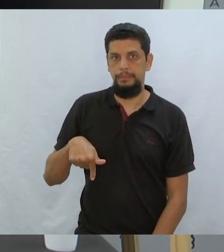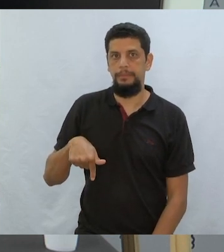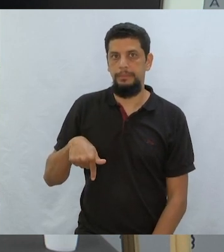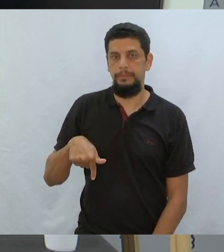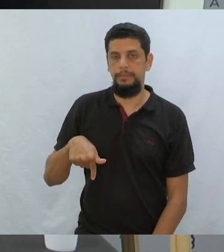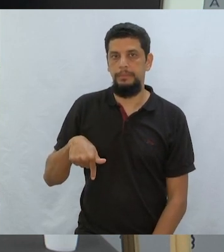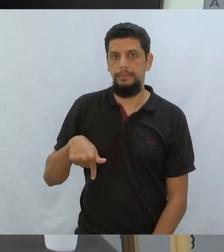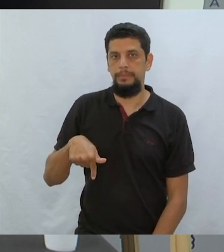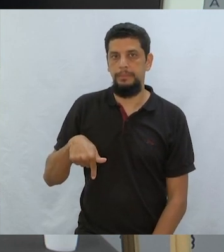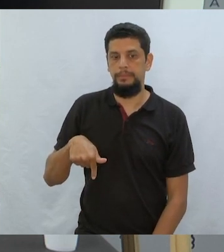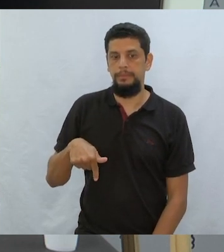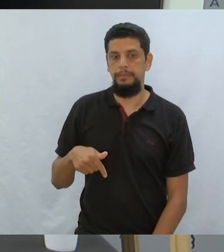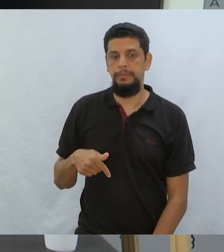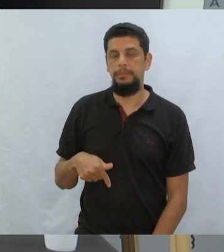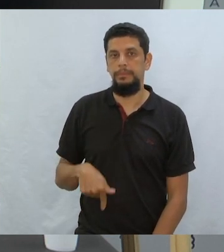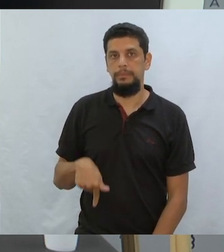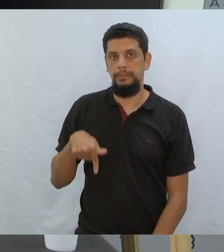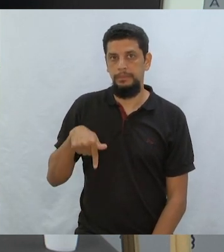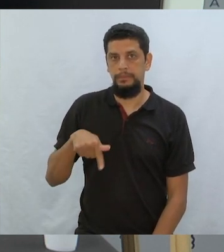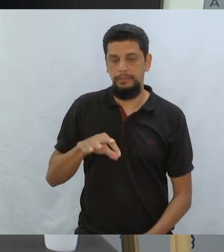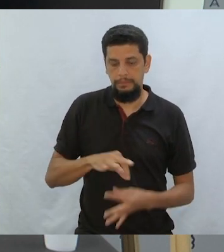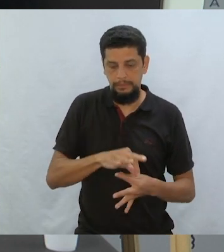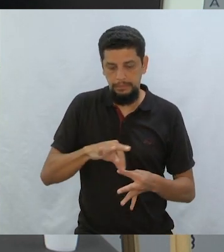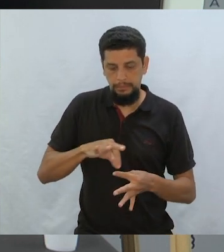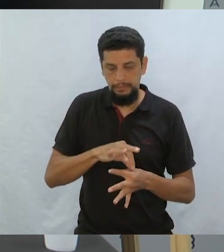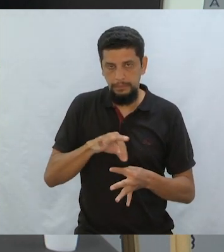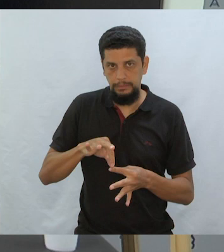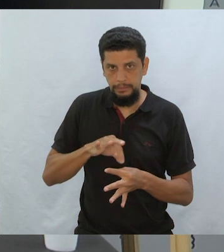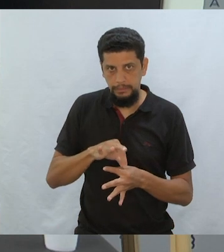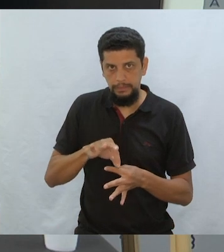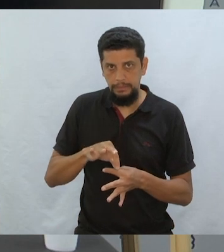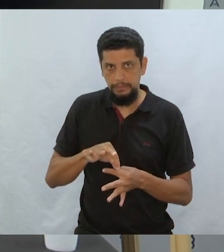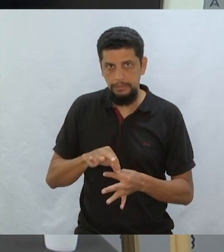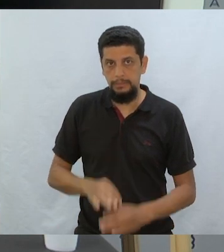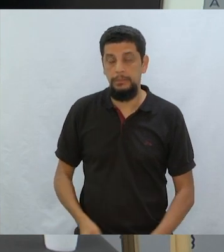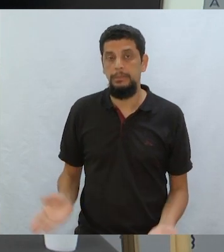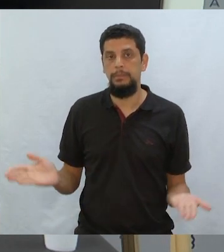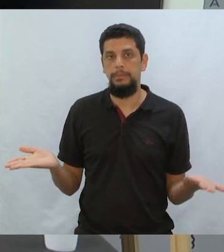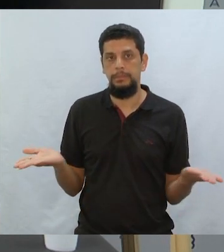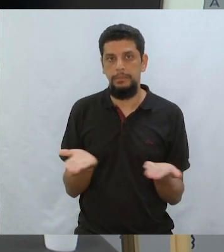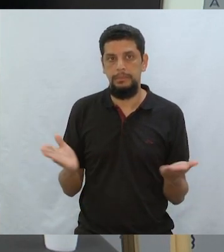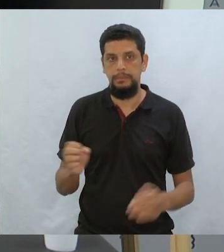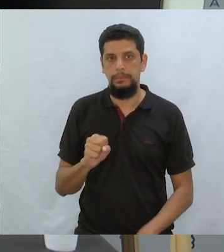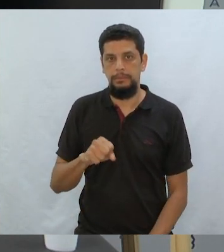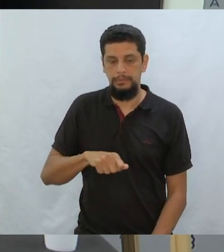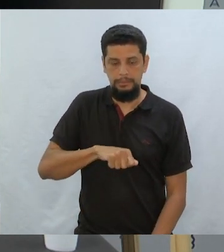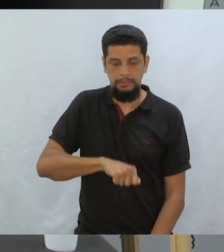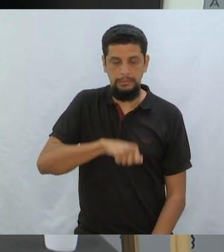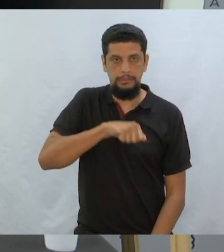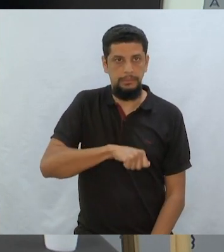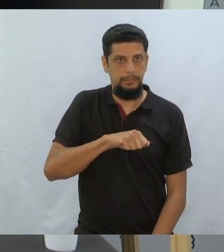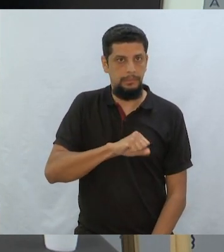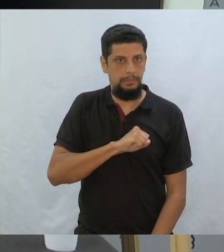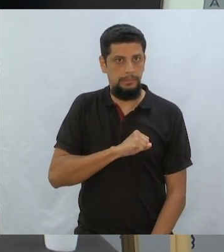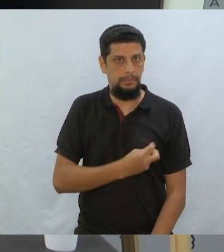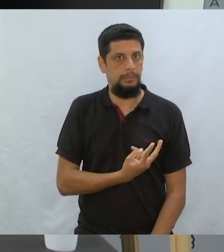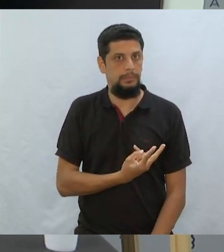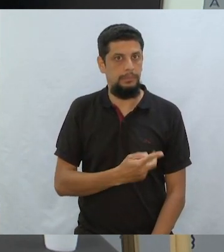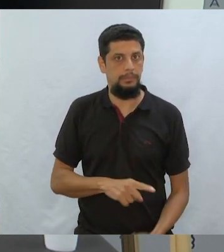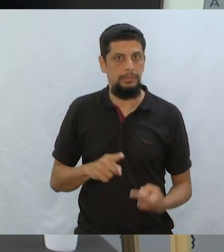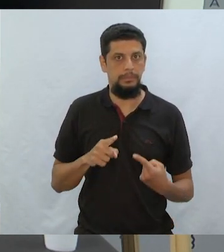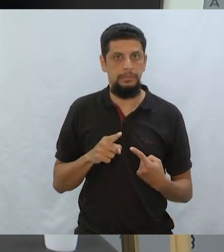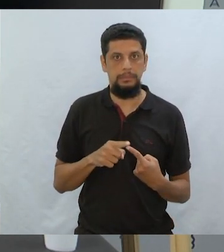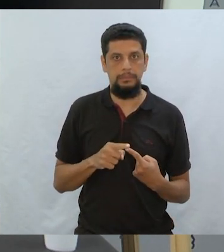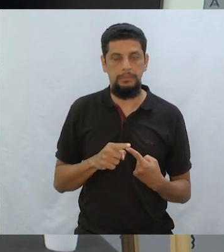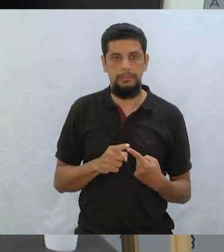6, 7. 7 morangos na cesta número 1. Agora, na cesta número 2.